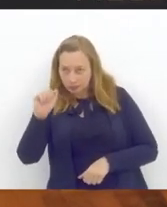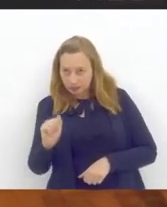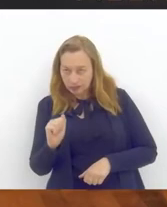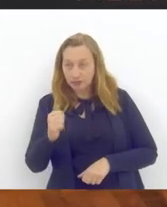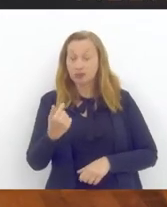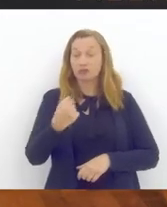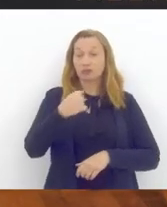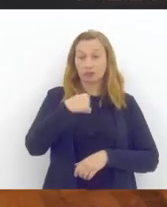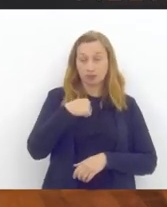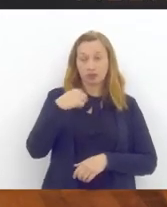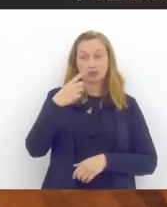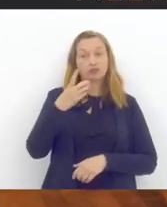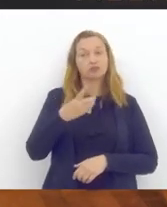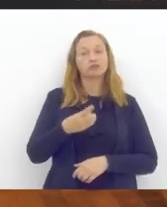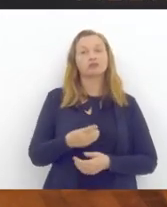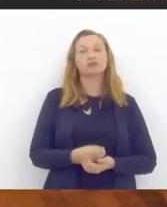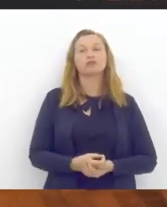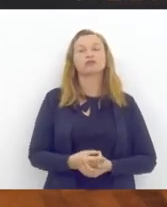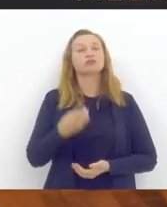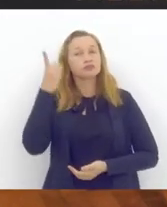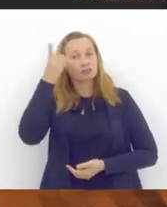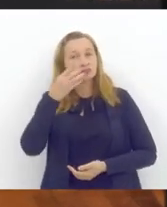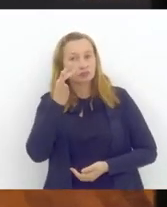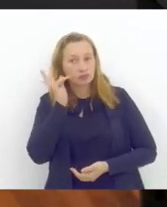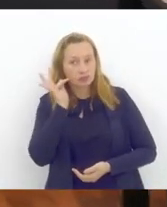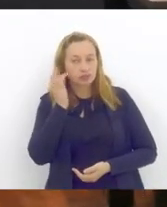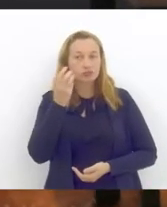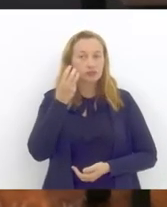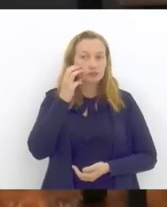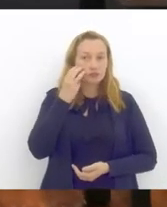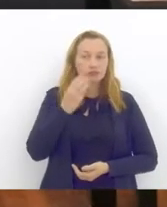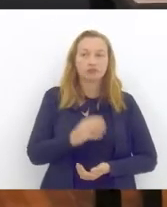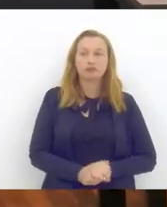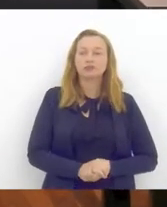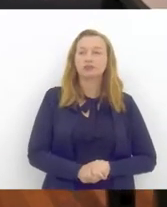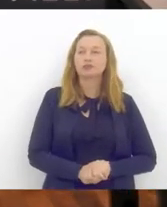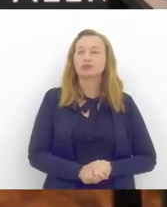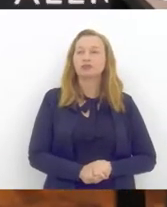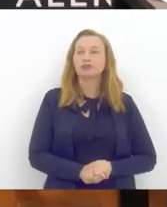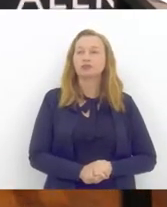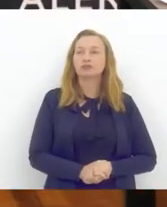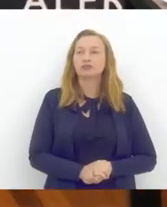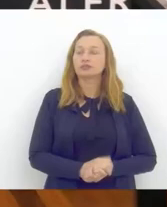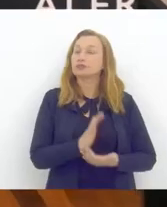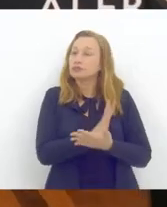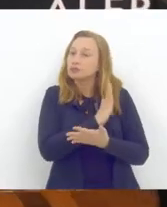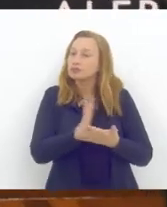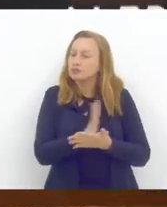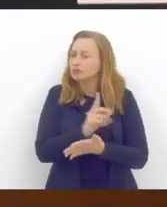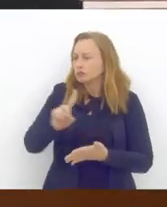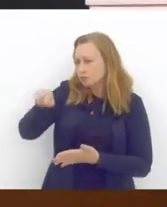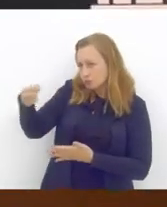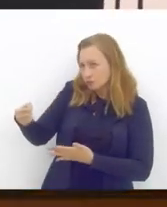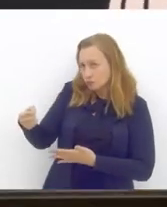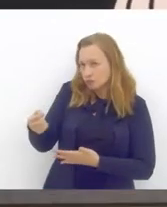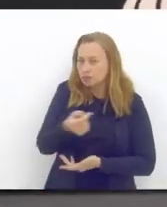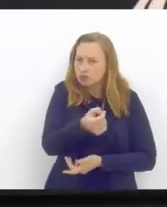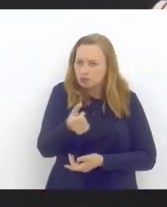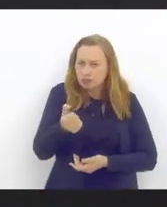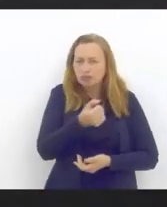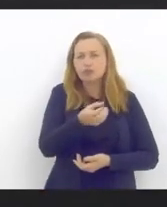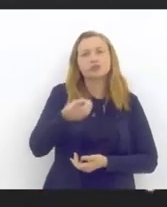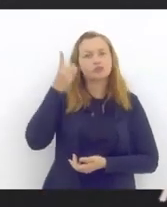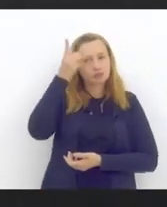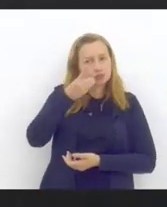eu, deputado Flávio Serafim, deputado Valdec, e alguns outros poucos